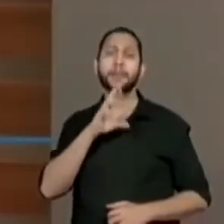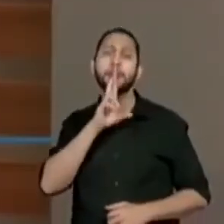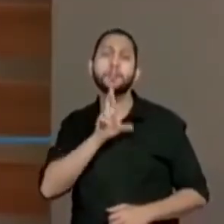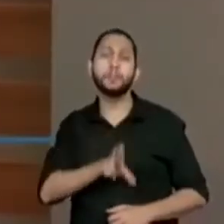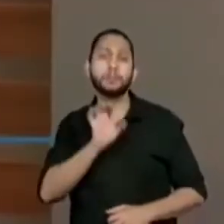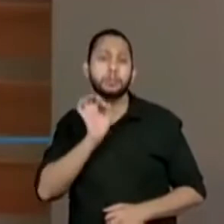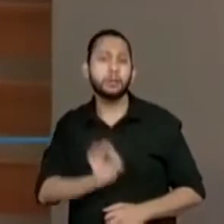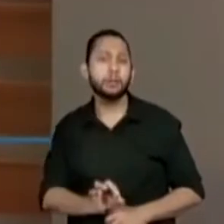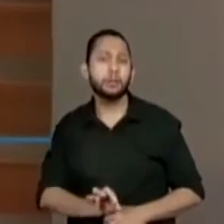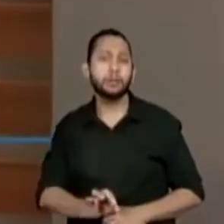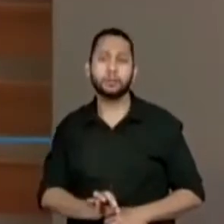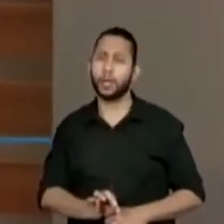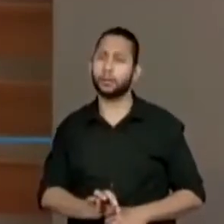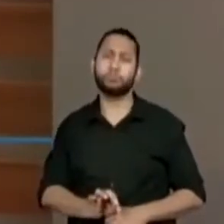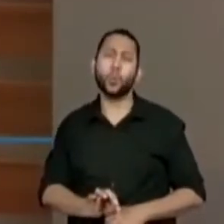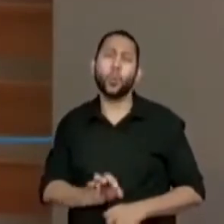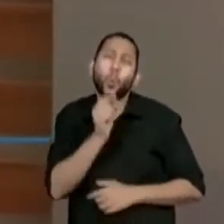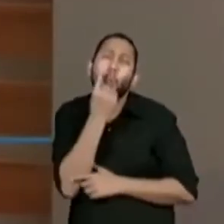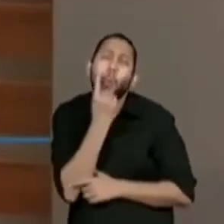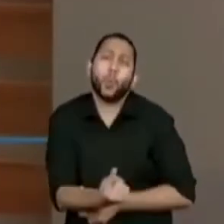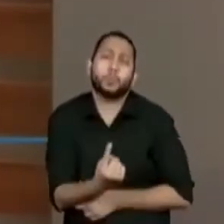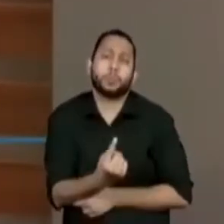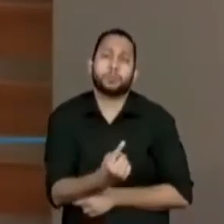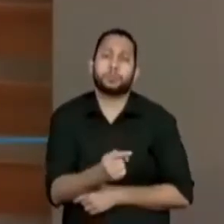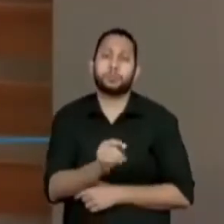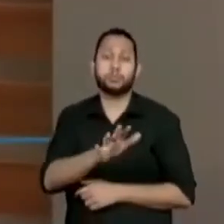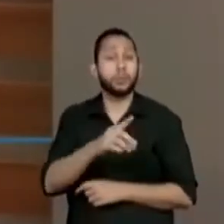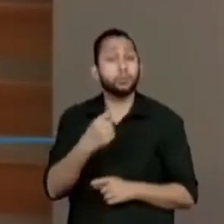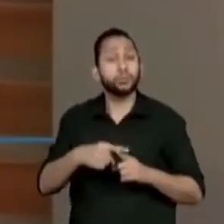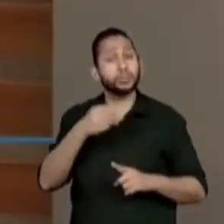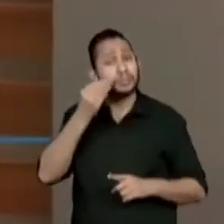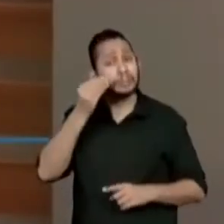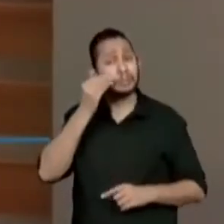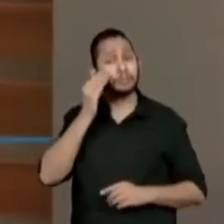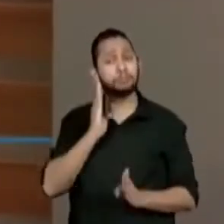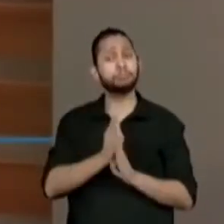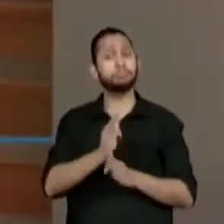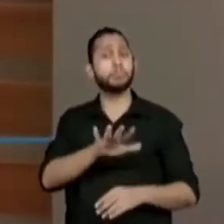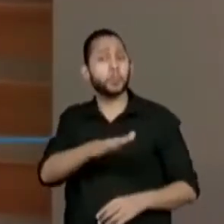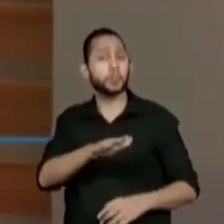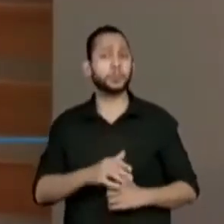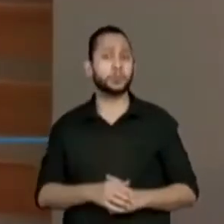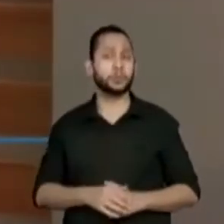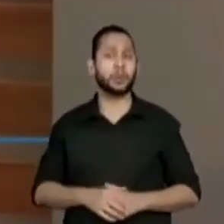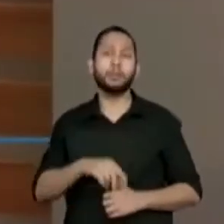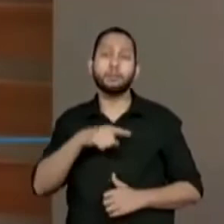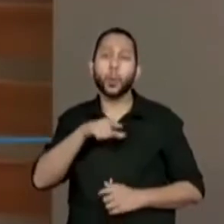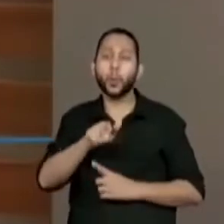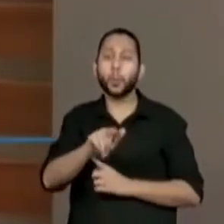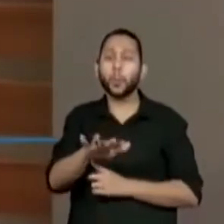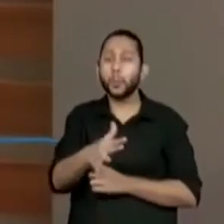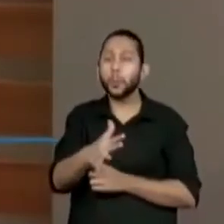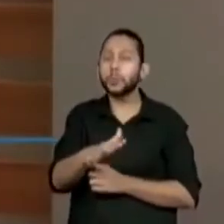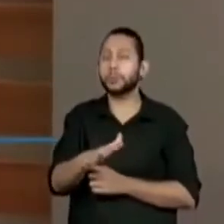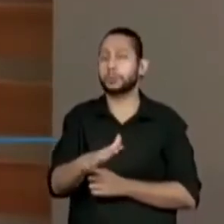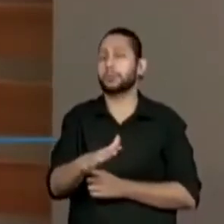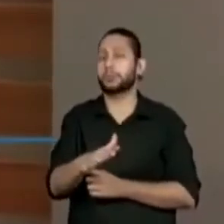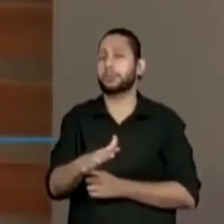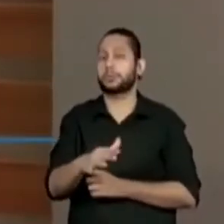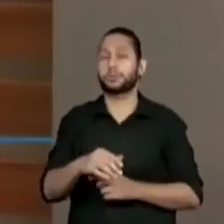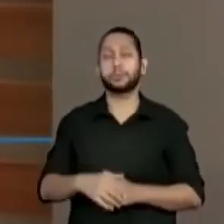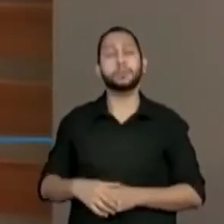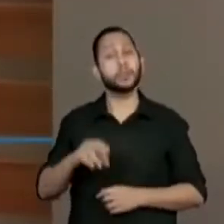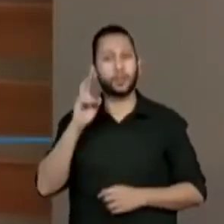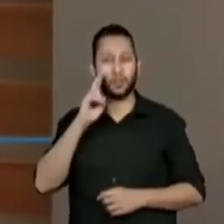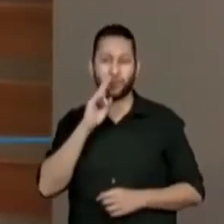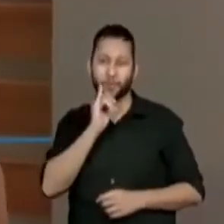certa? Não. A gente está estimando, lembra? Tem o aproximado. Lembrando que eu